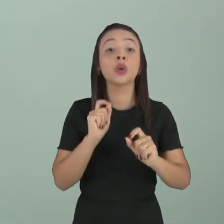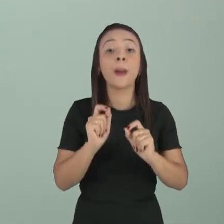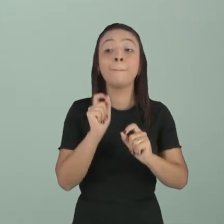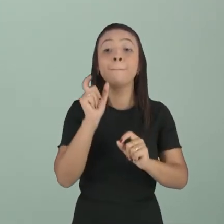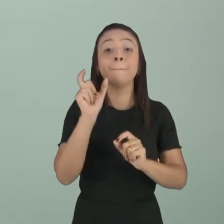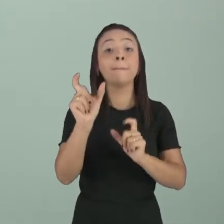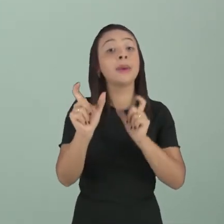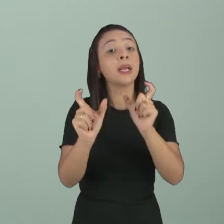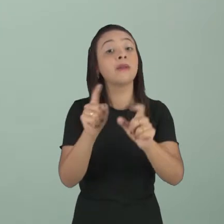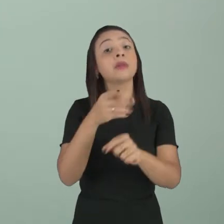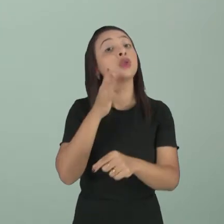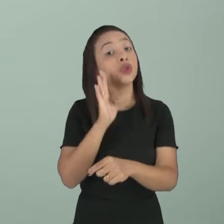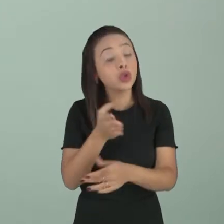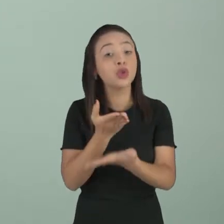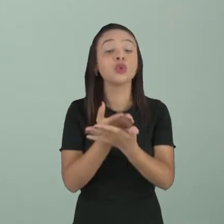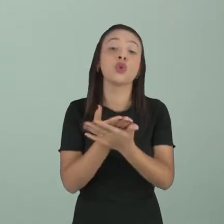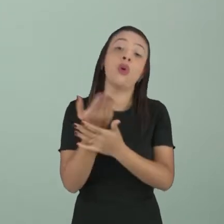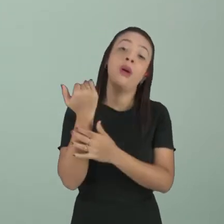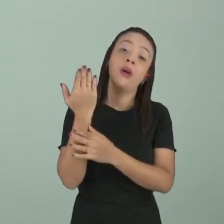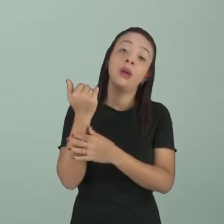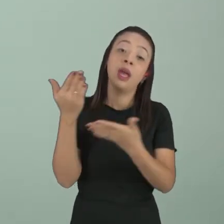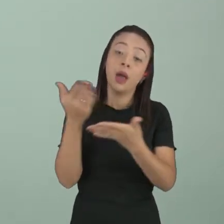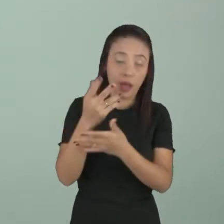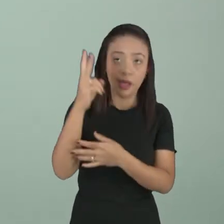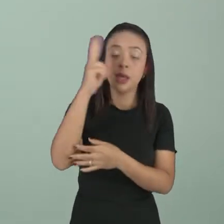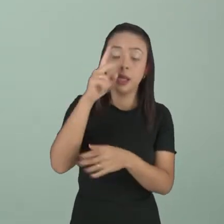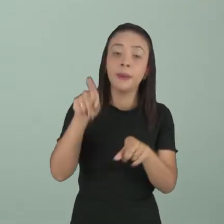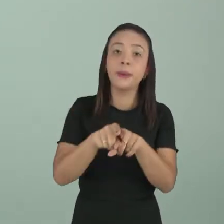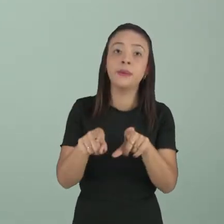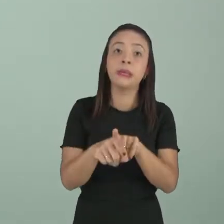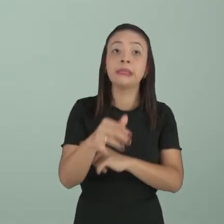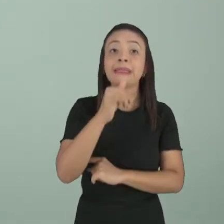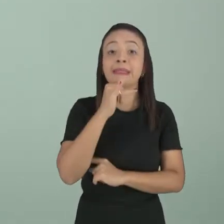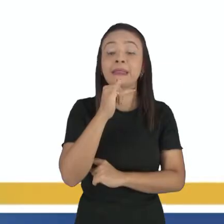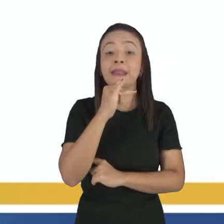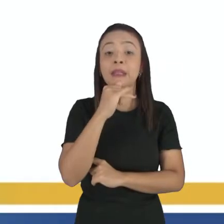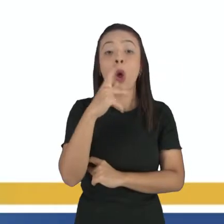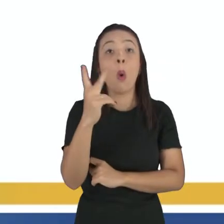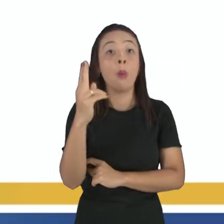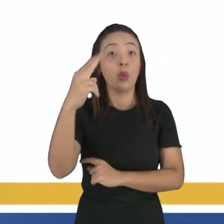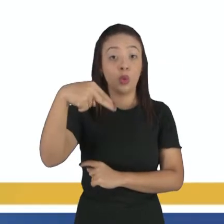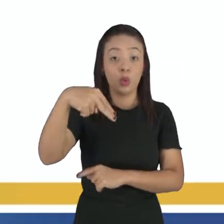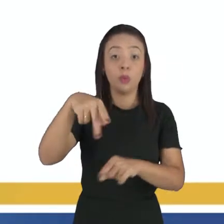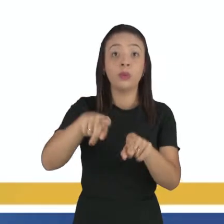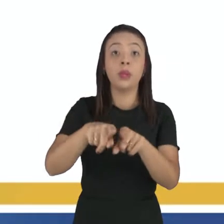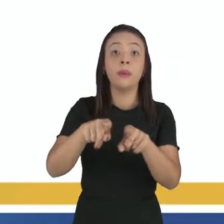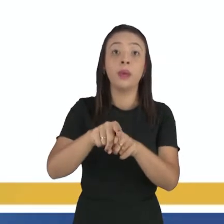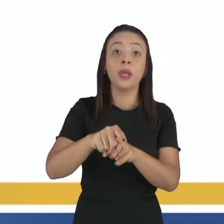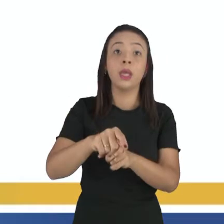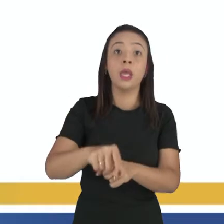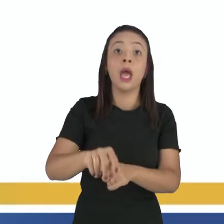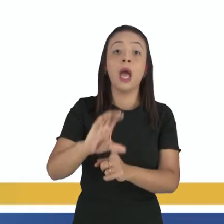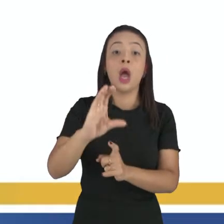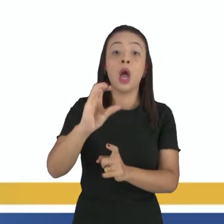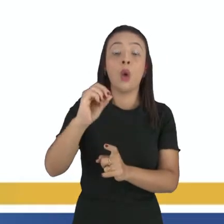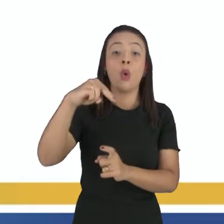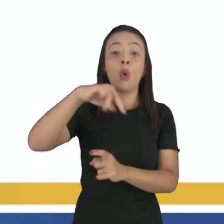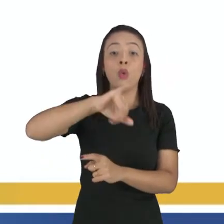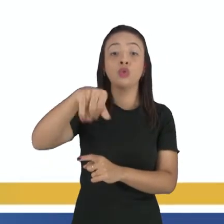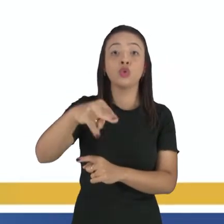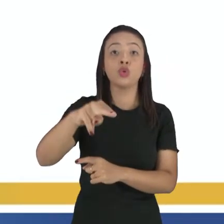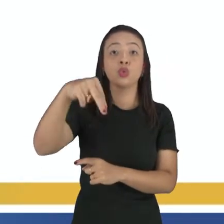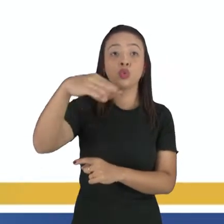classes de palavras que você certamente já estudou e agora vai se lembrar quando eu falar os pronomes as conjunções